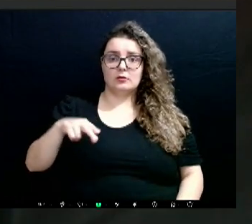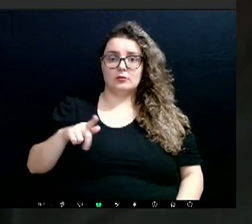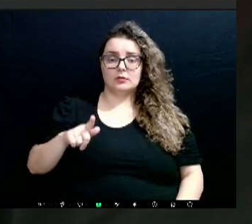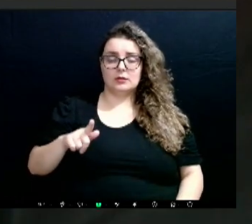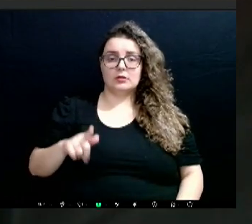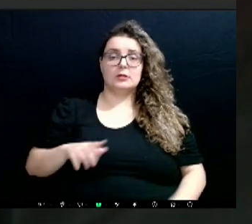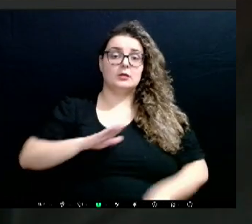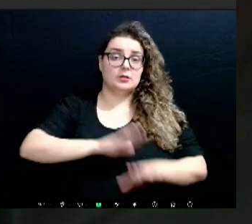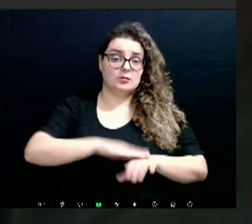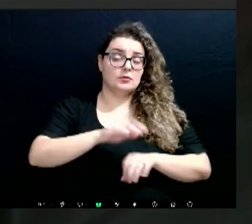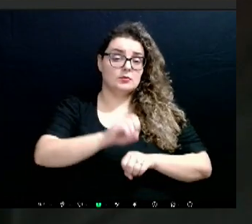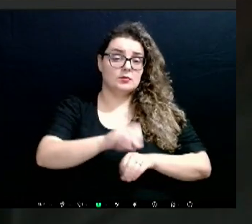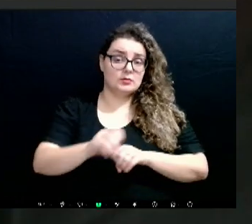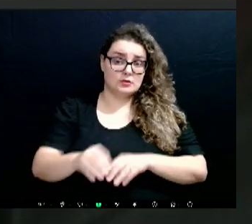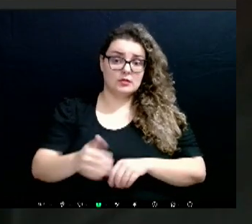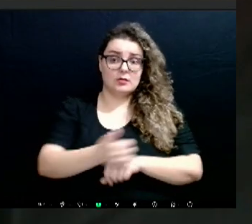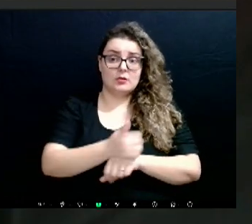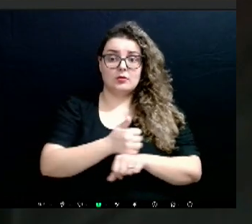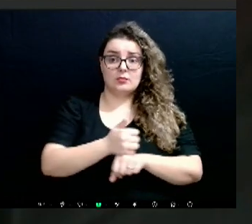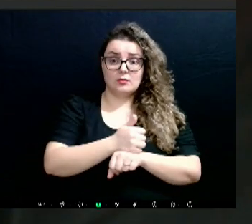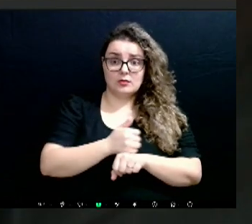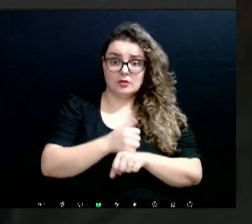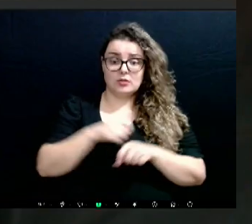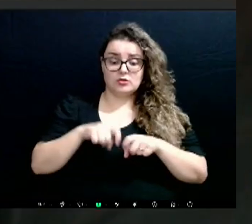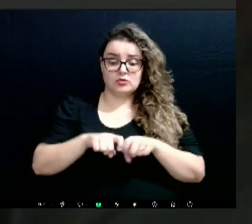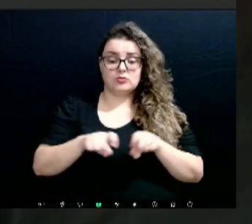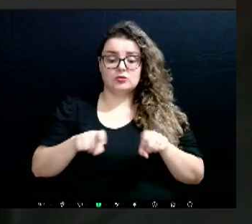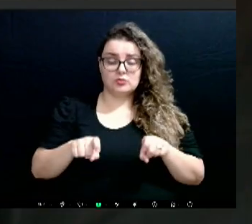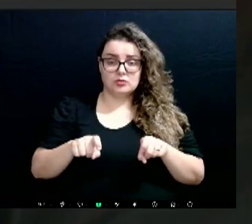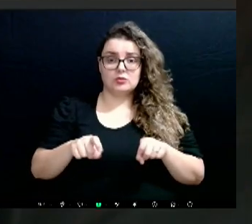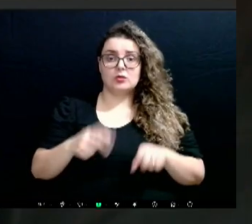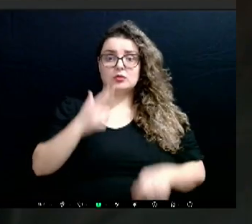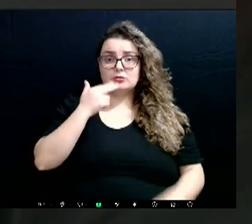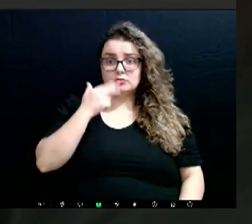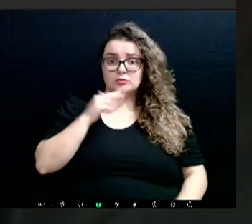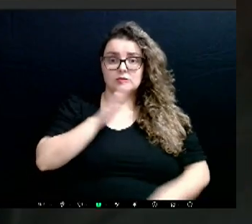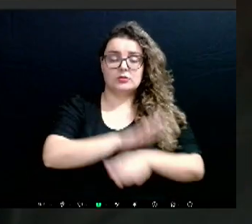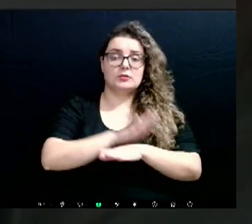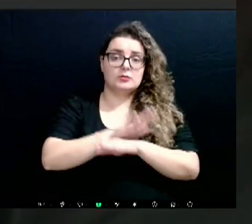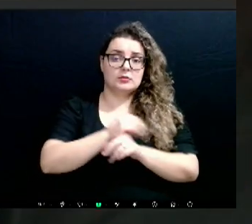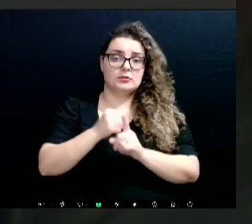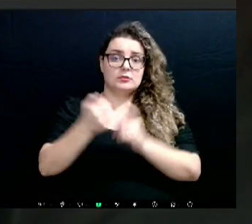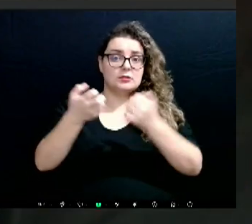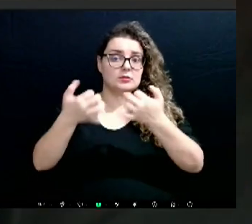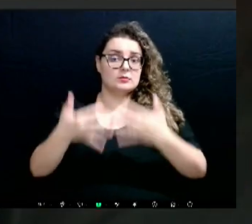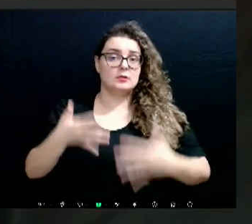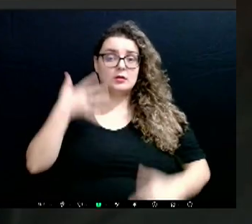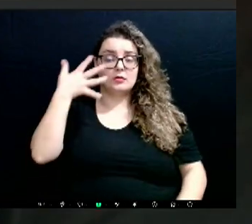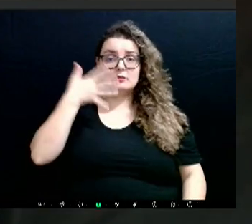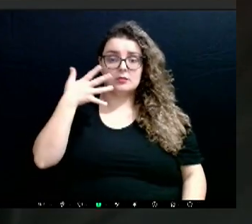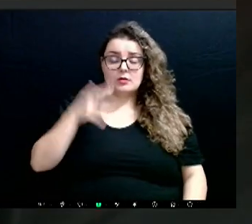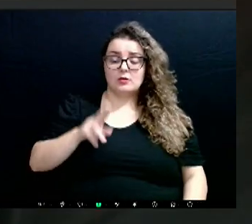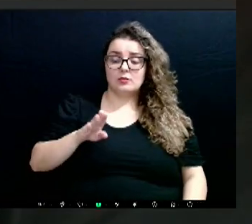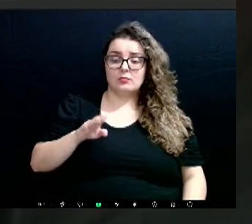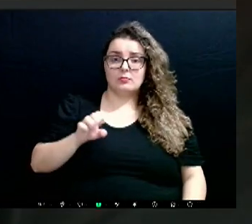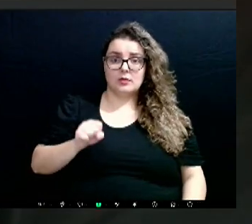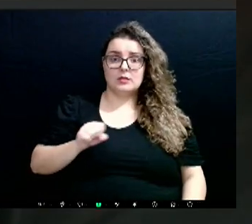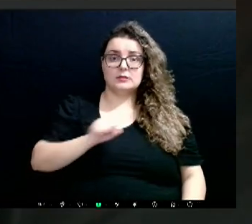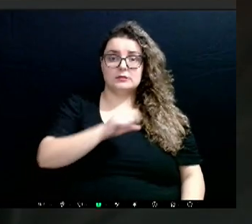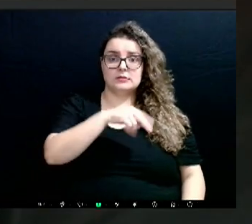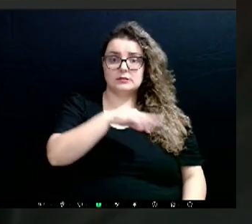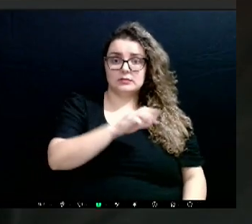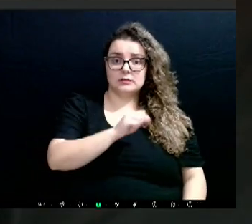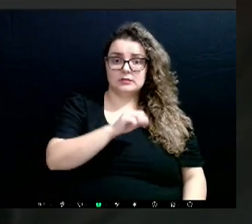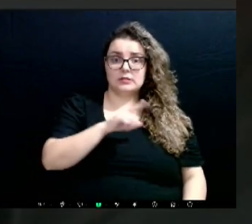com profissionais de ginecologia, nutrição e assistência social. As UBS Santa Lúcia, DIC 3 e São